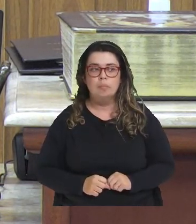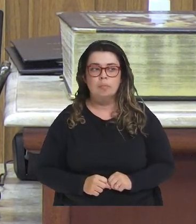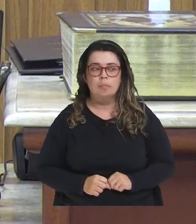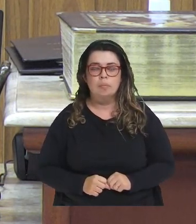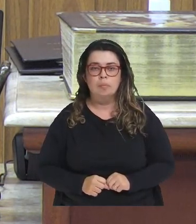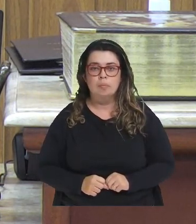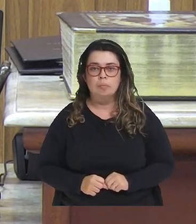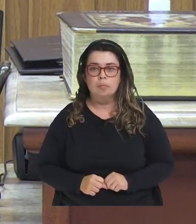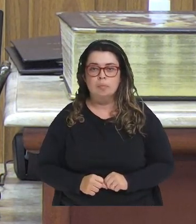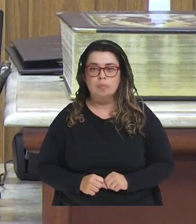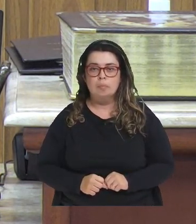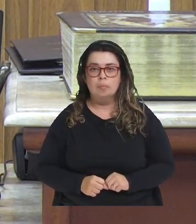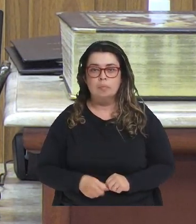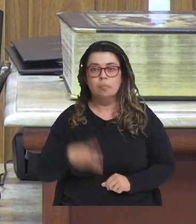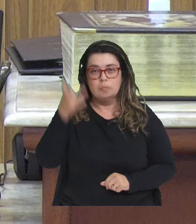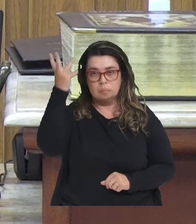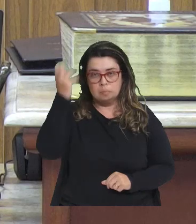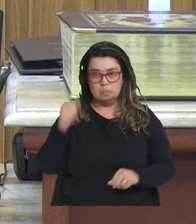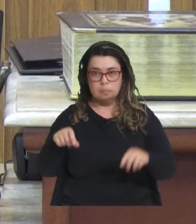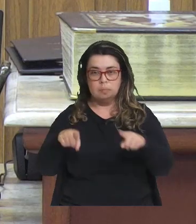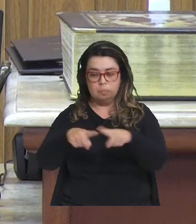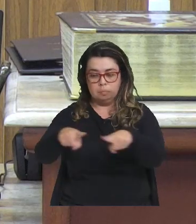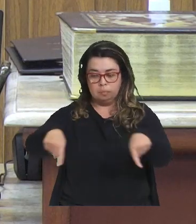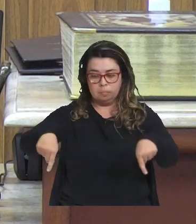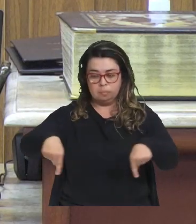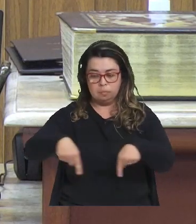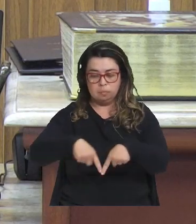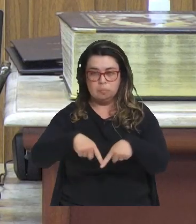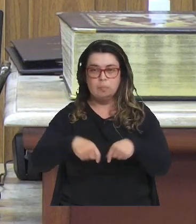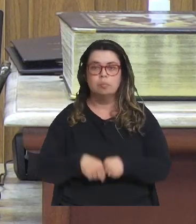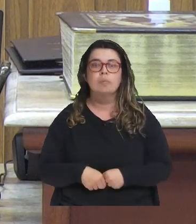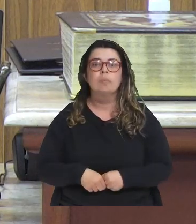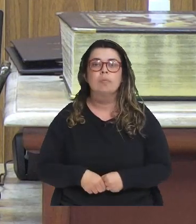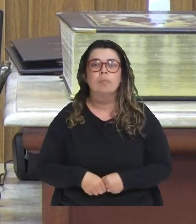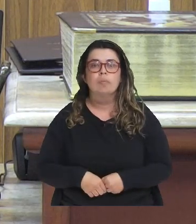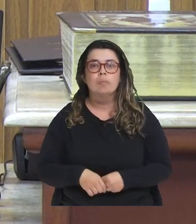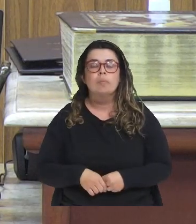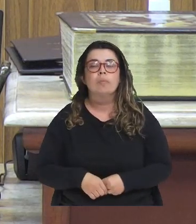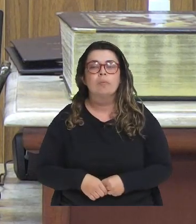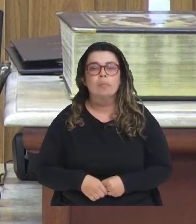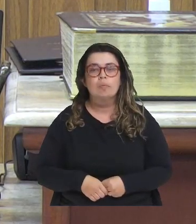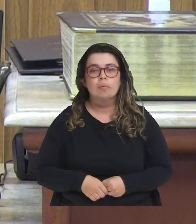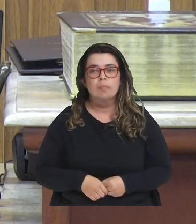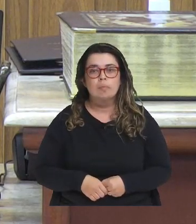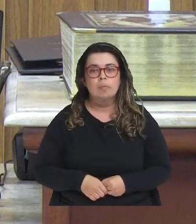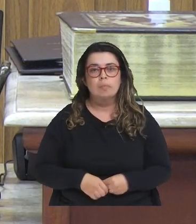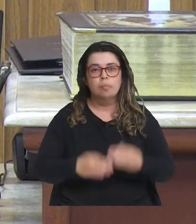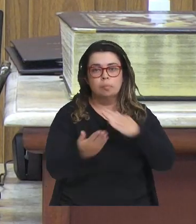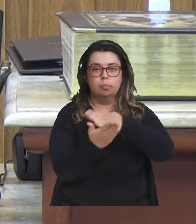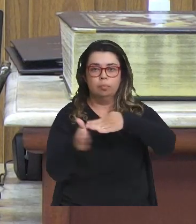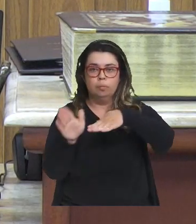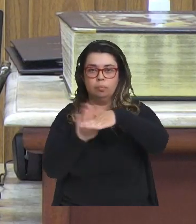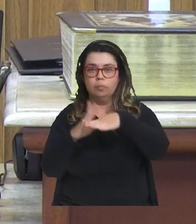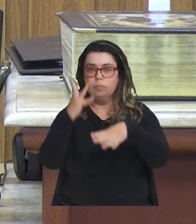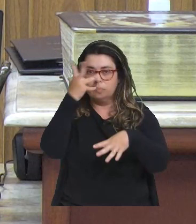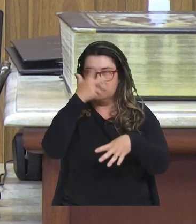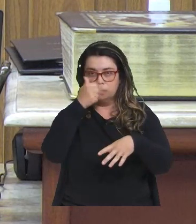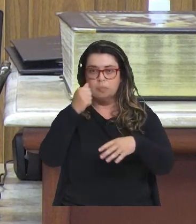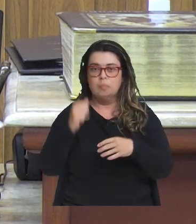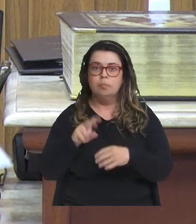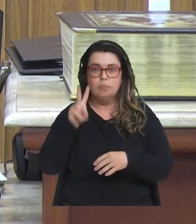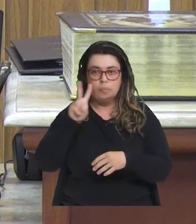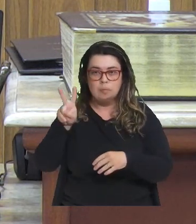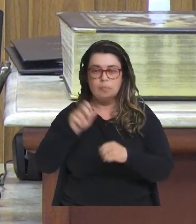aprova o loteamento denominado Residencial Bela Vista, de propriedade da empresa Construir Loteadora